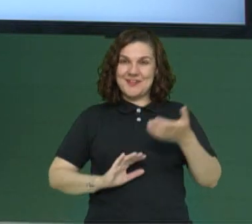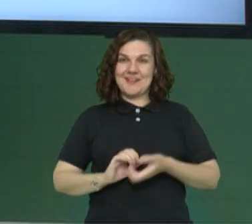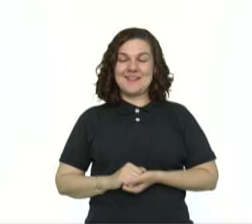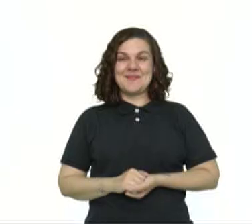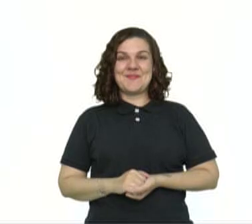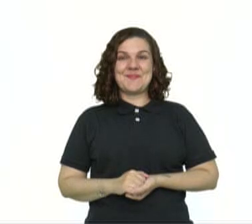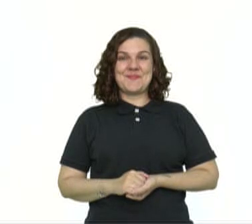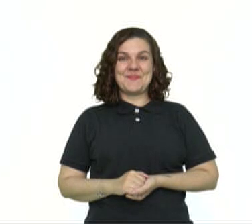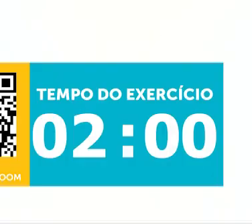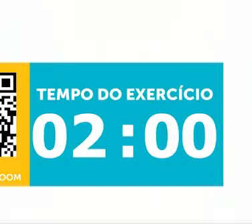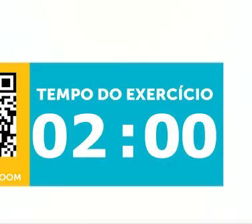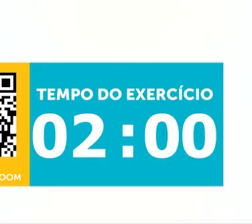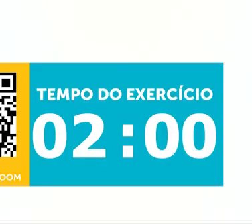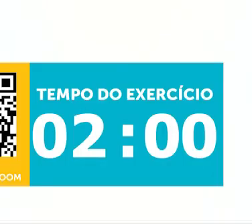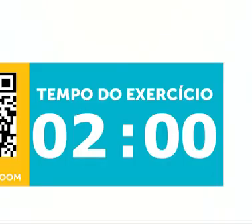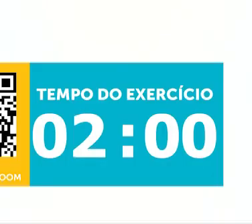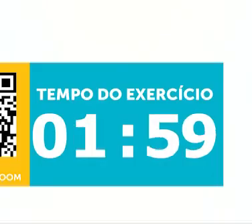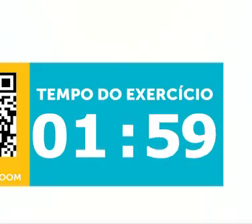exercício?